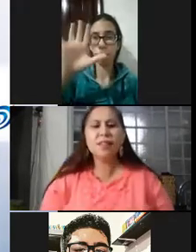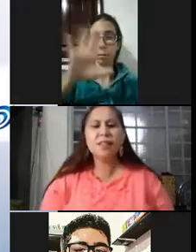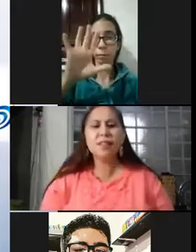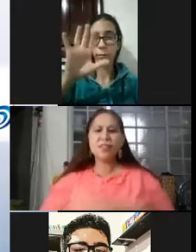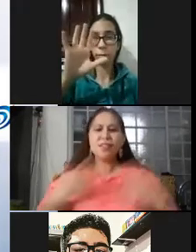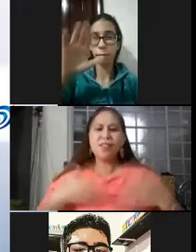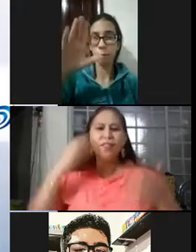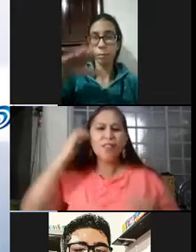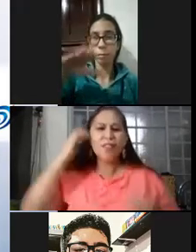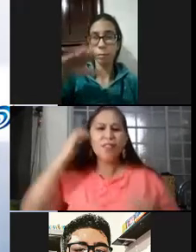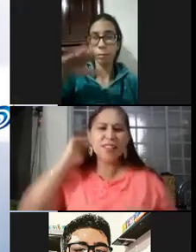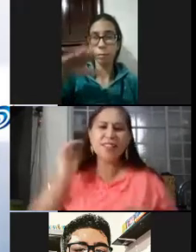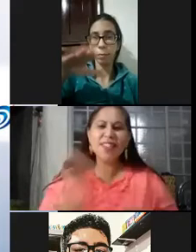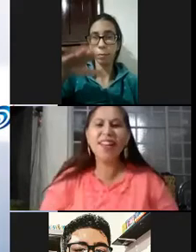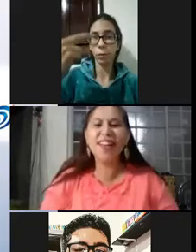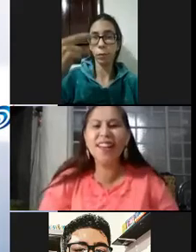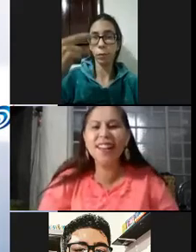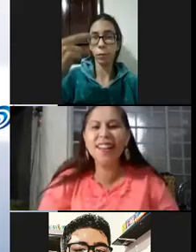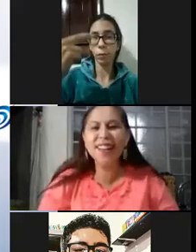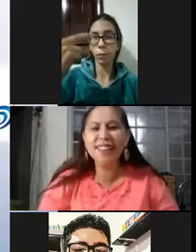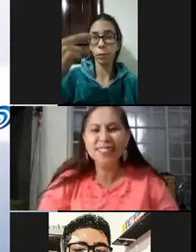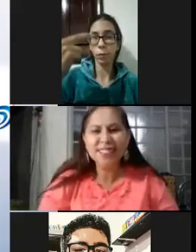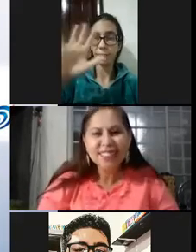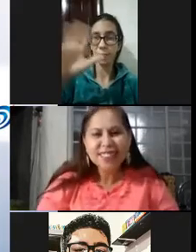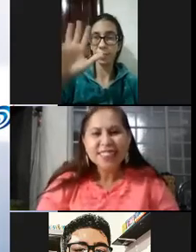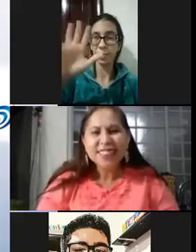último slide, a gente já vai ficando feliz, né? Oi, mãe.